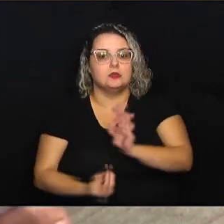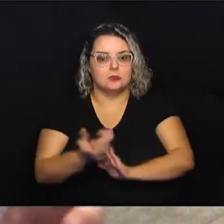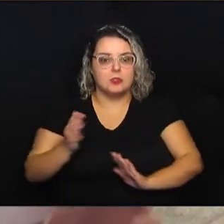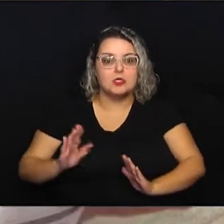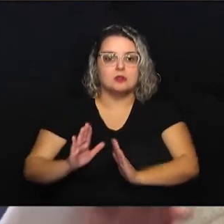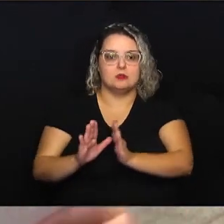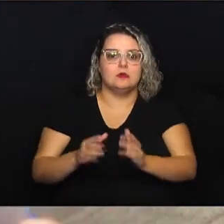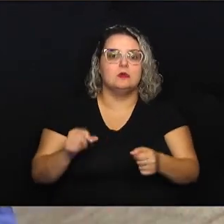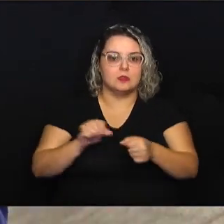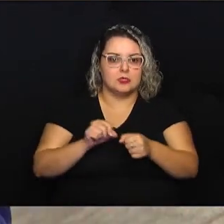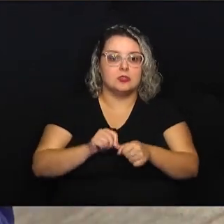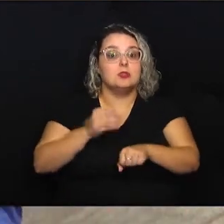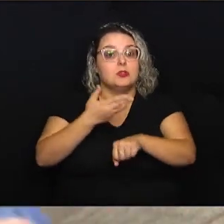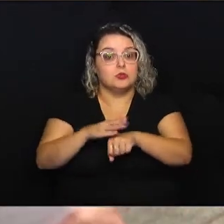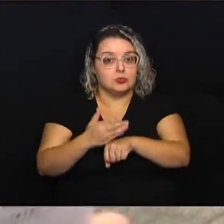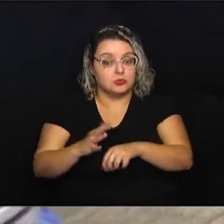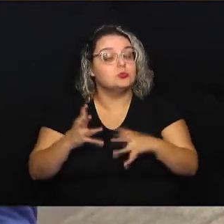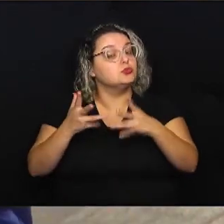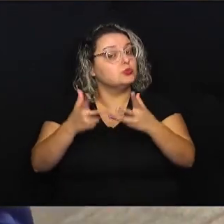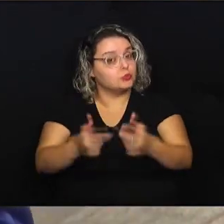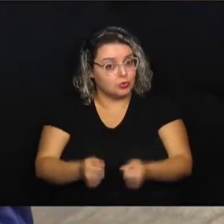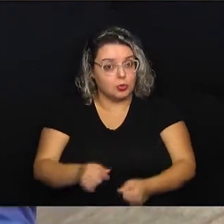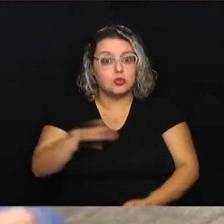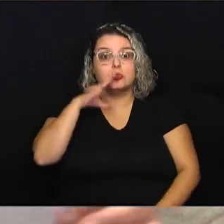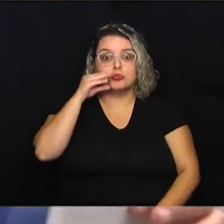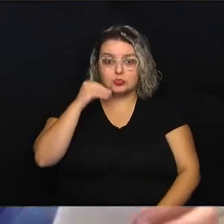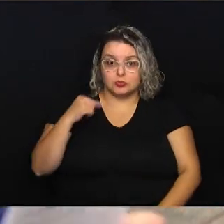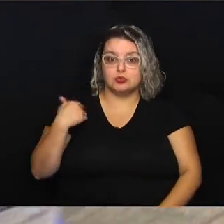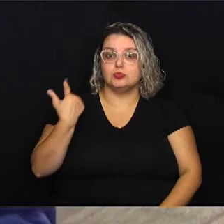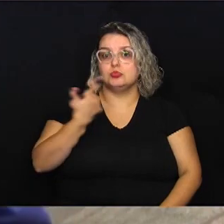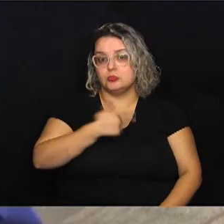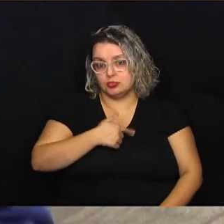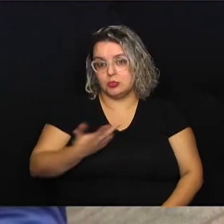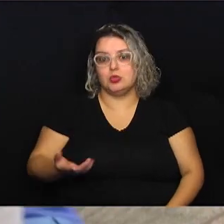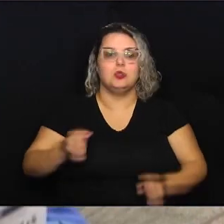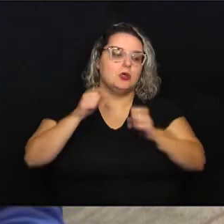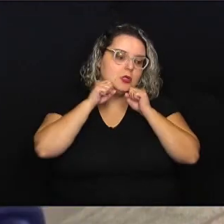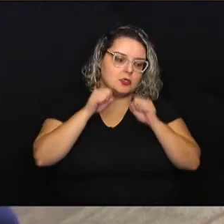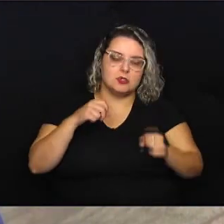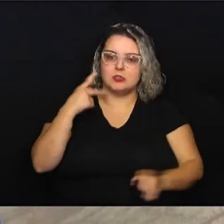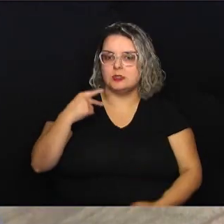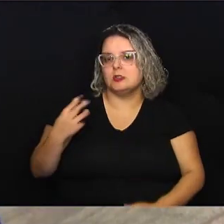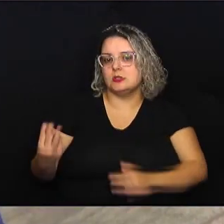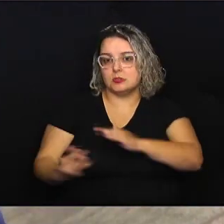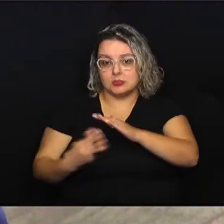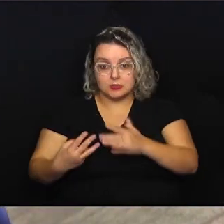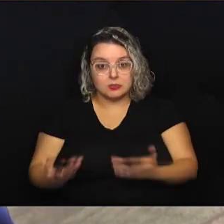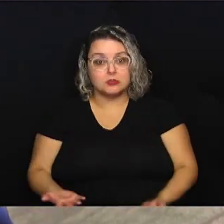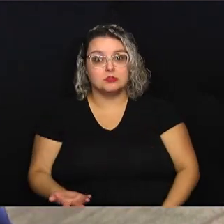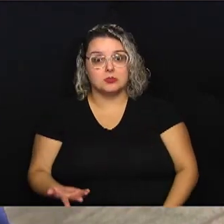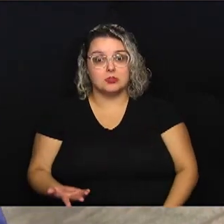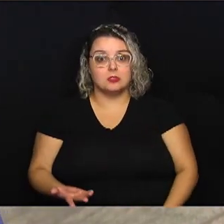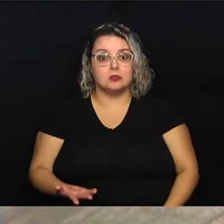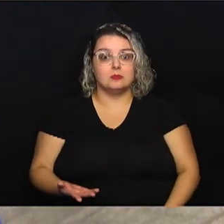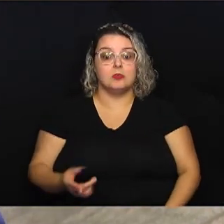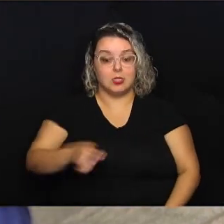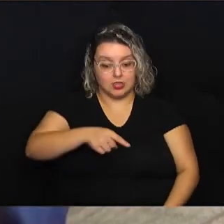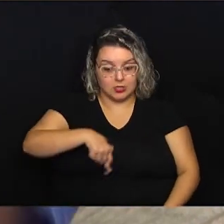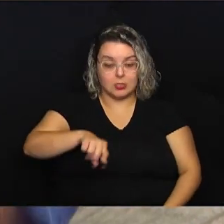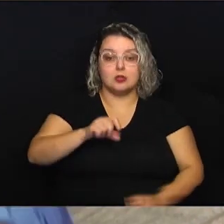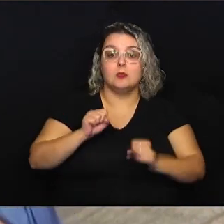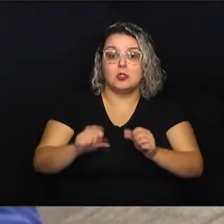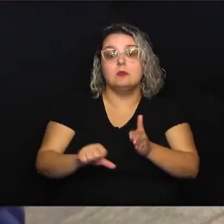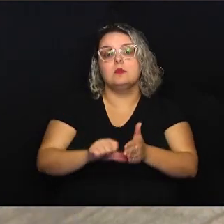fizemos agora esse treinamento aqui com todos os funcionários da casa, assessores de vereadores, terceirizados, para que eles possam,